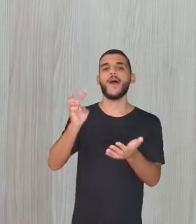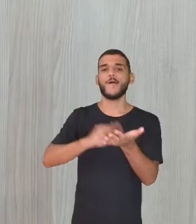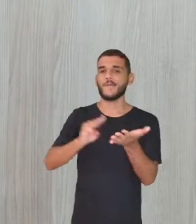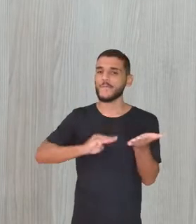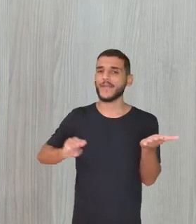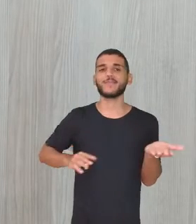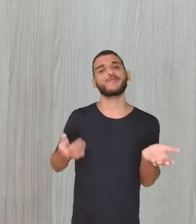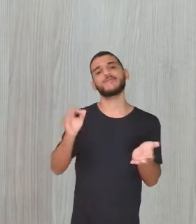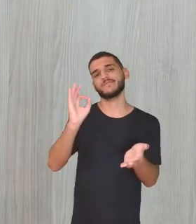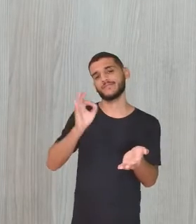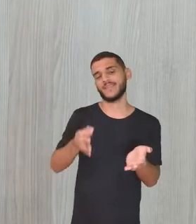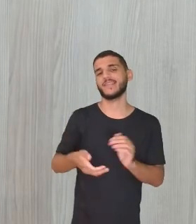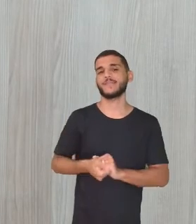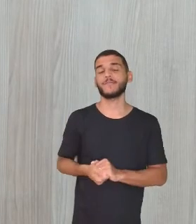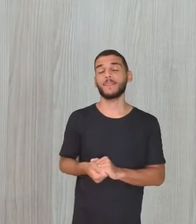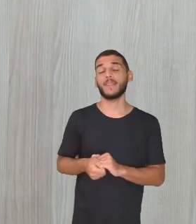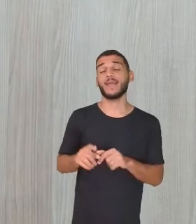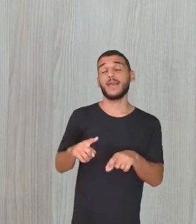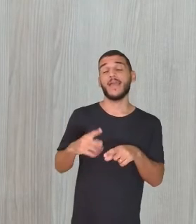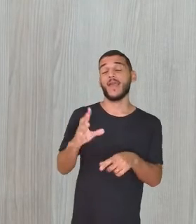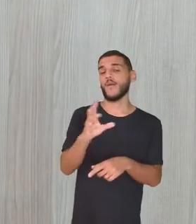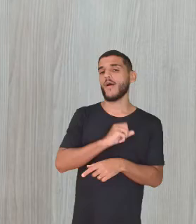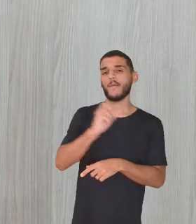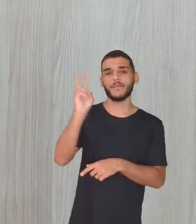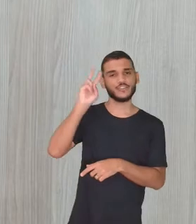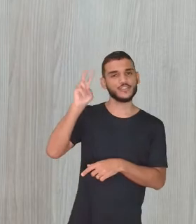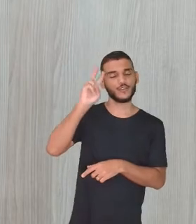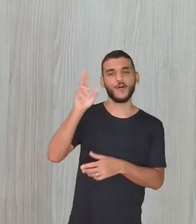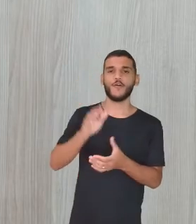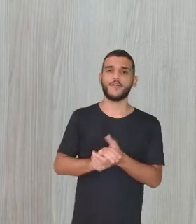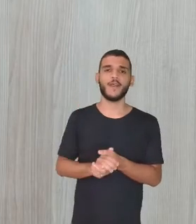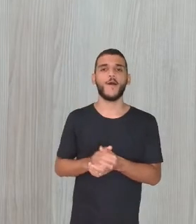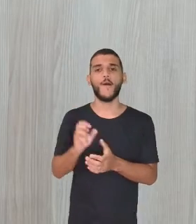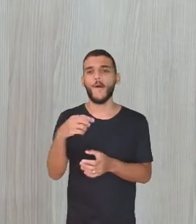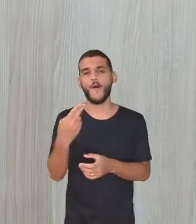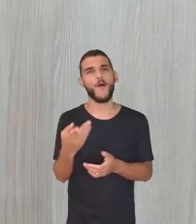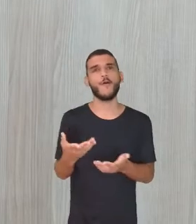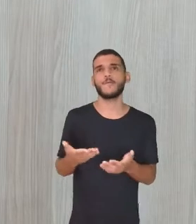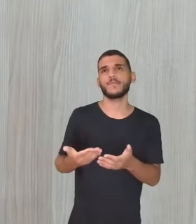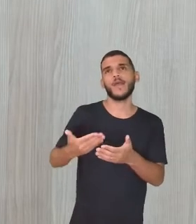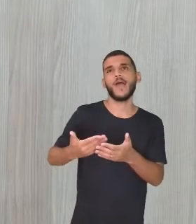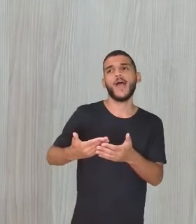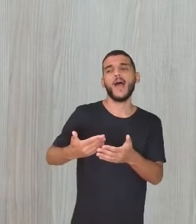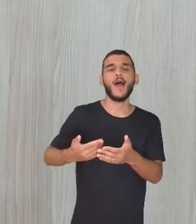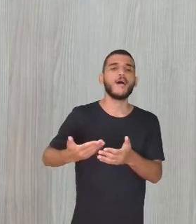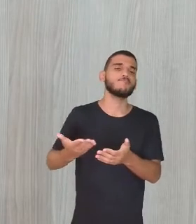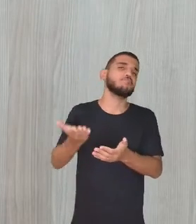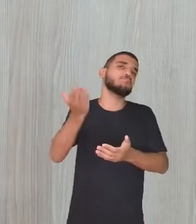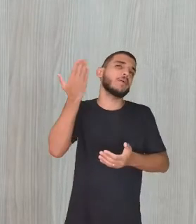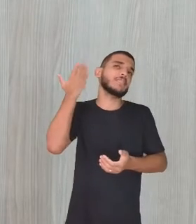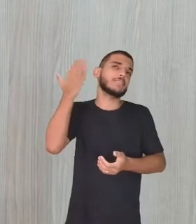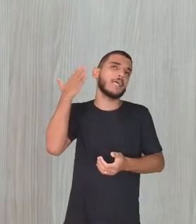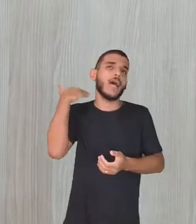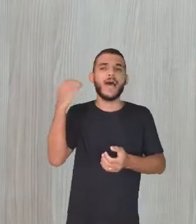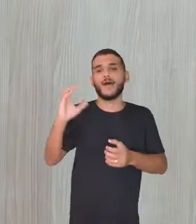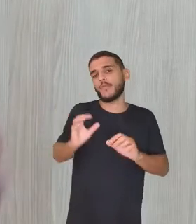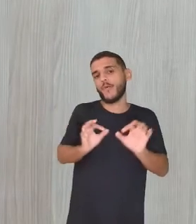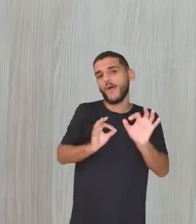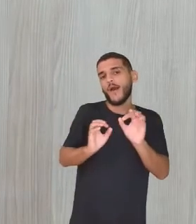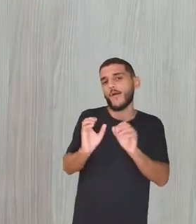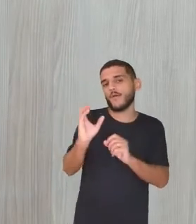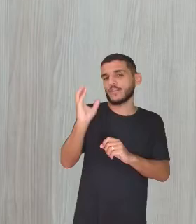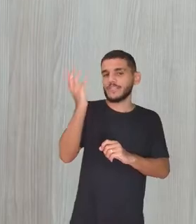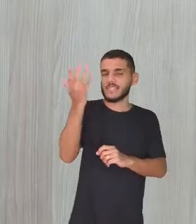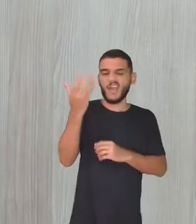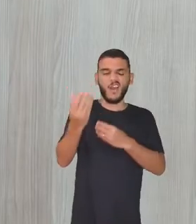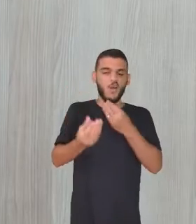de história. Então, eu sempre metia desde os tempos antigos. Não, mentira, tinha que ser uma coisa mais organizada.